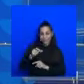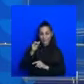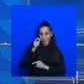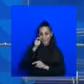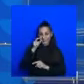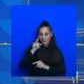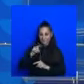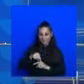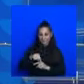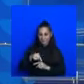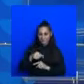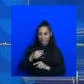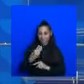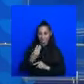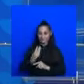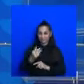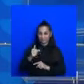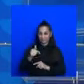foram